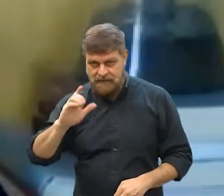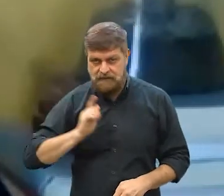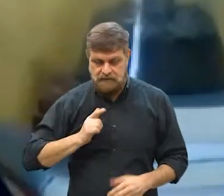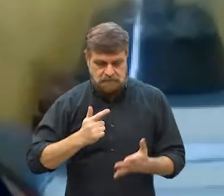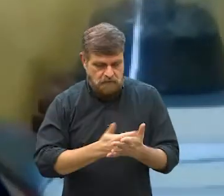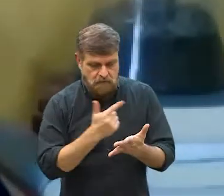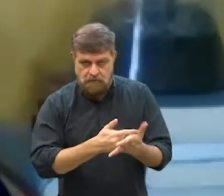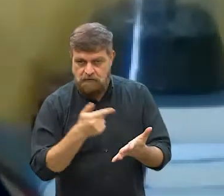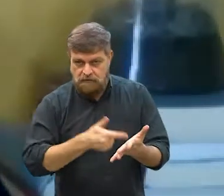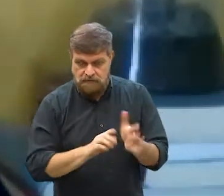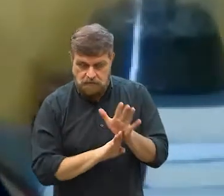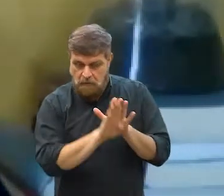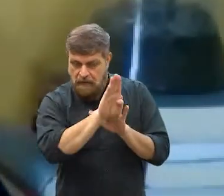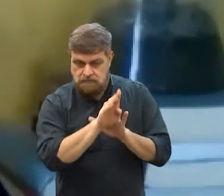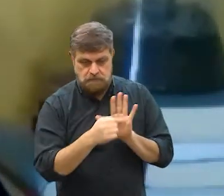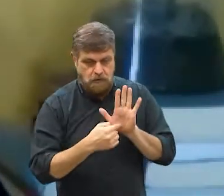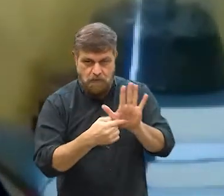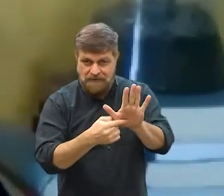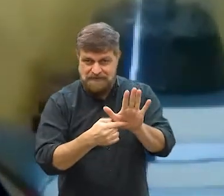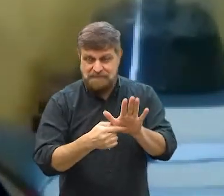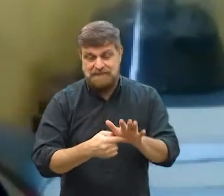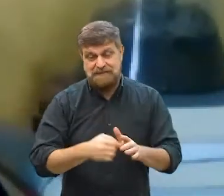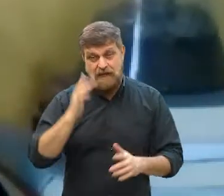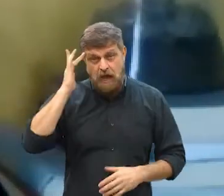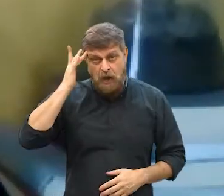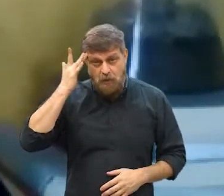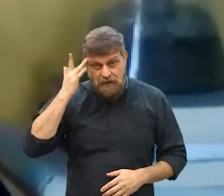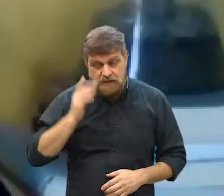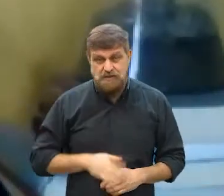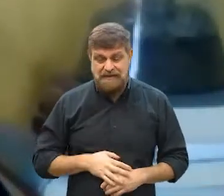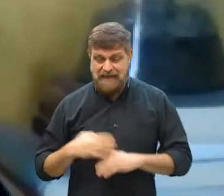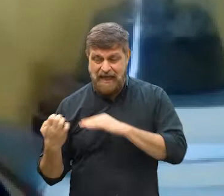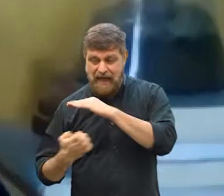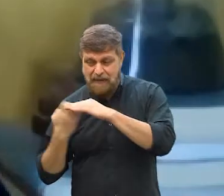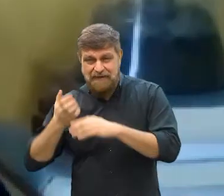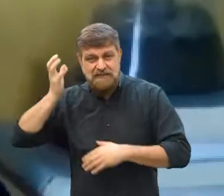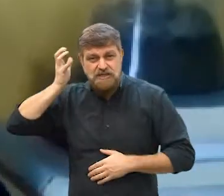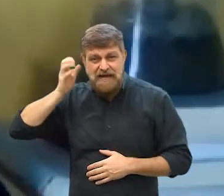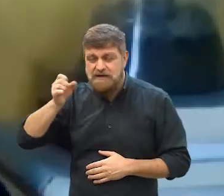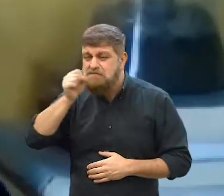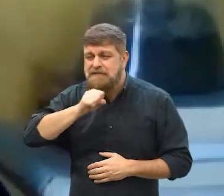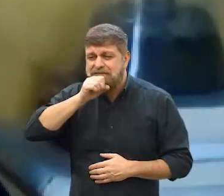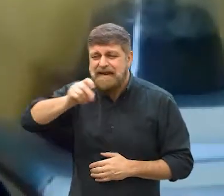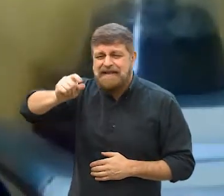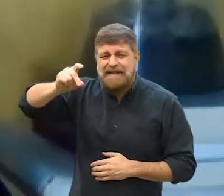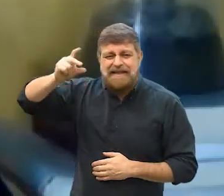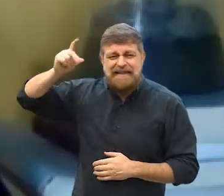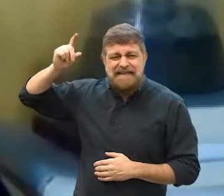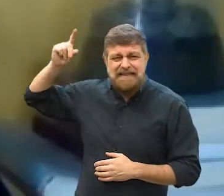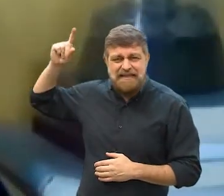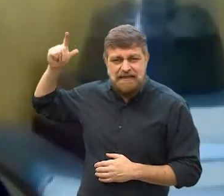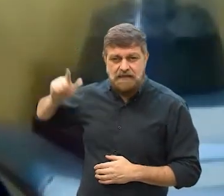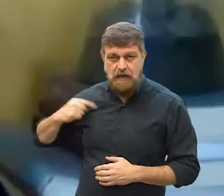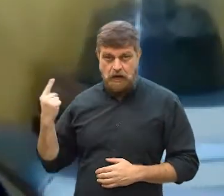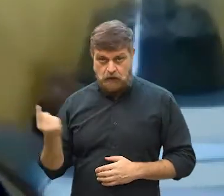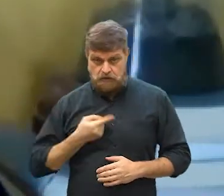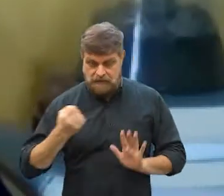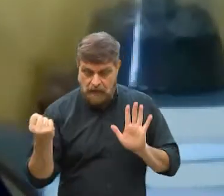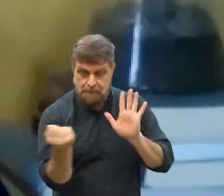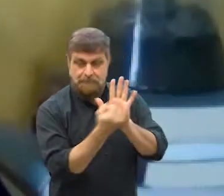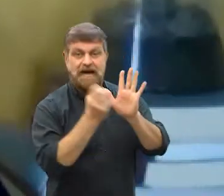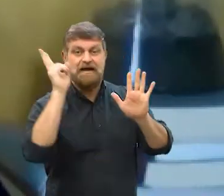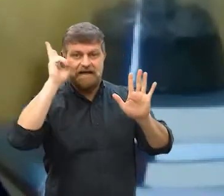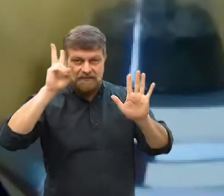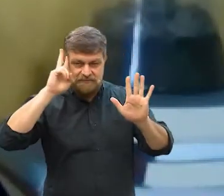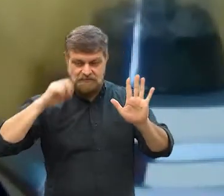Guinness é mas eu acho que a emissora mais antiga em continuidade ou seja o Brasil tem essa primazia e por isso é um patrimônio que nós temos que